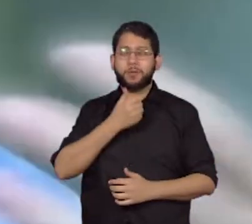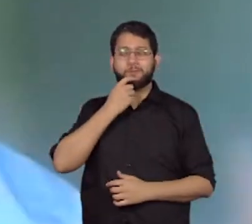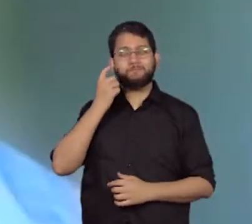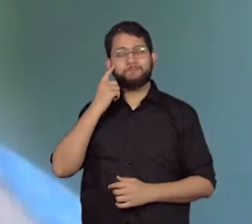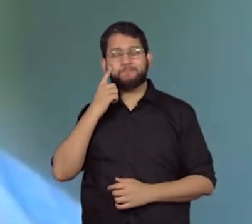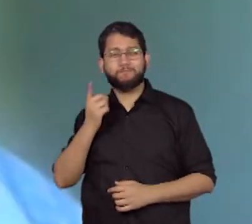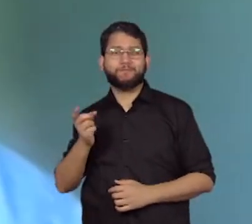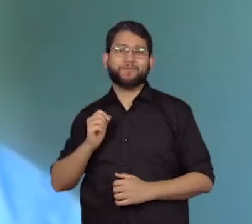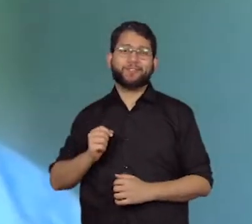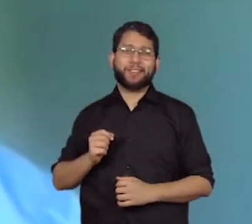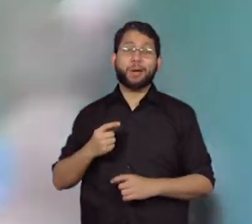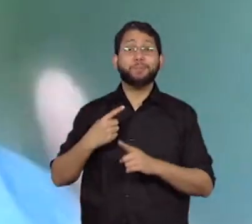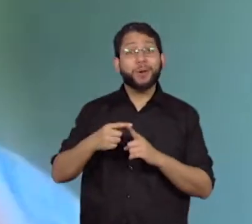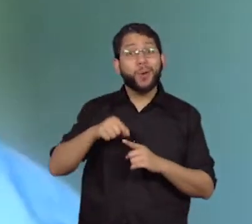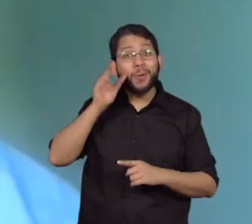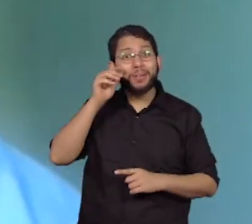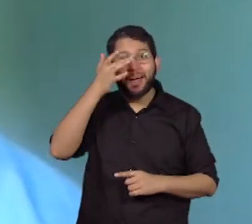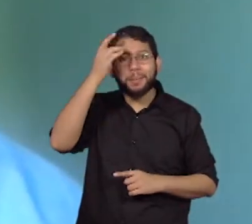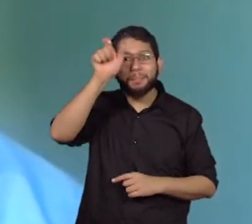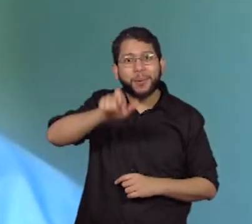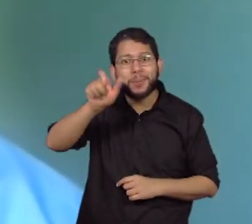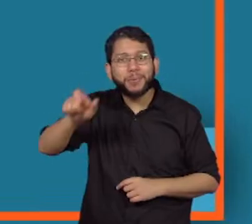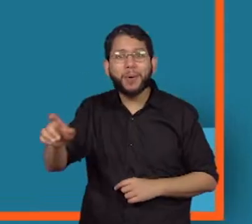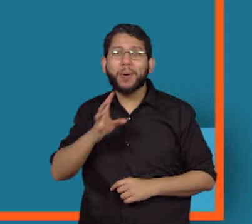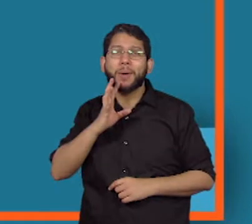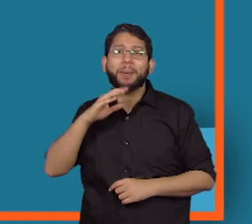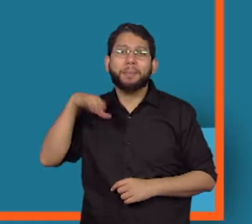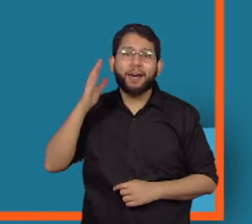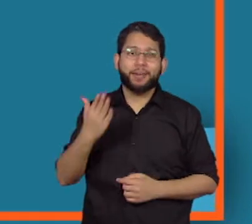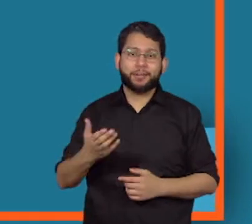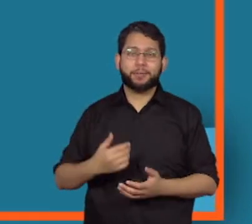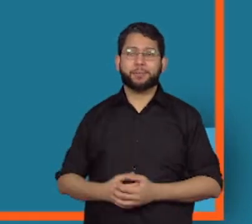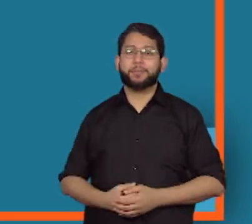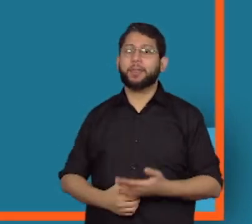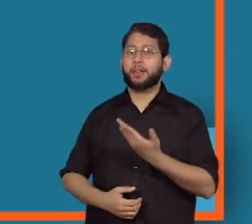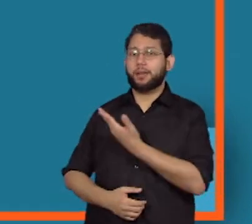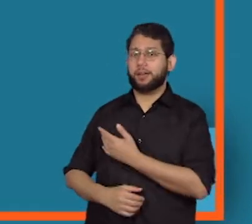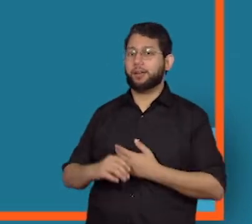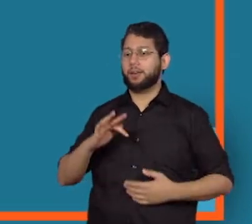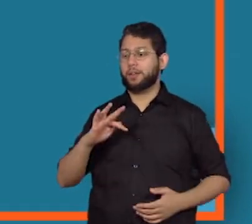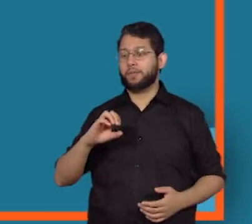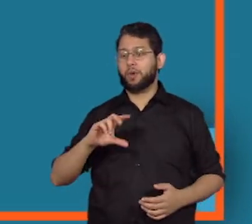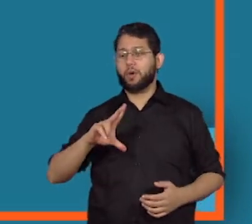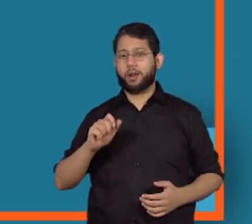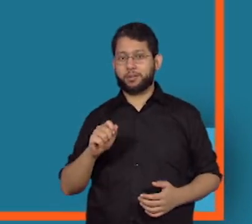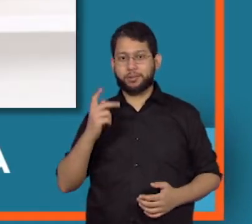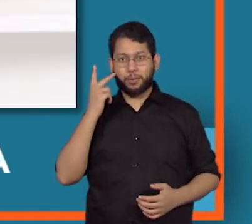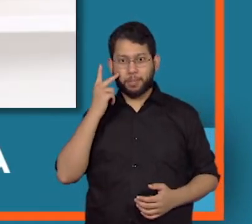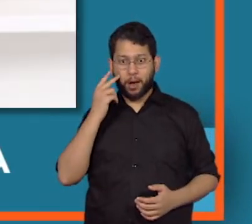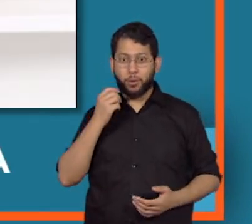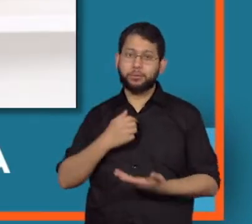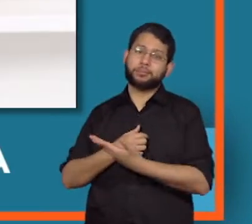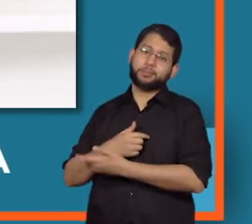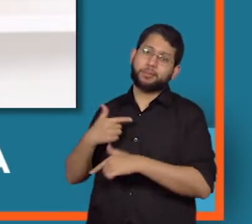conhecer mais gente e ter uma perspectiva maior. Surgiu uma vaga na Folha de São Paulo para trabalhar com a Mônica Bergamo. Na bancada do Roda Viva